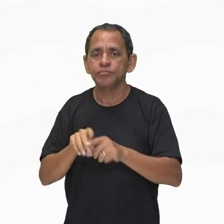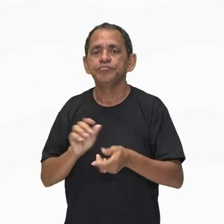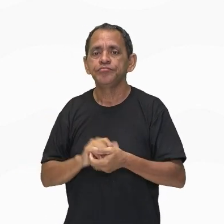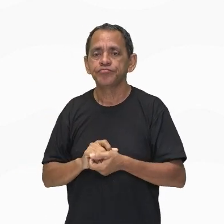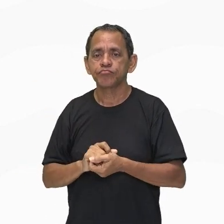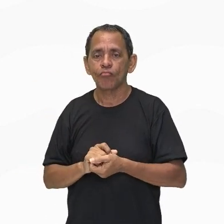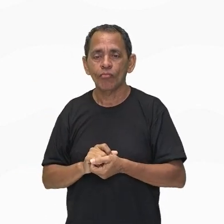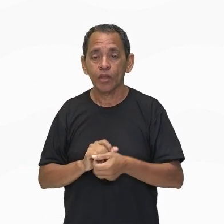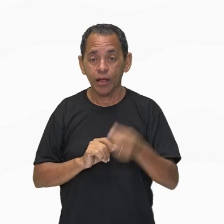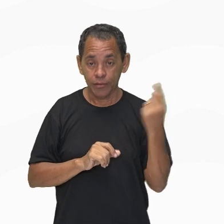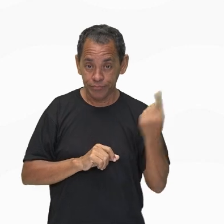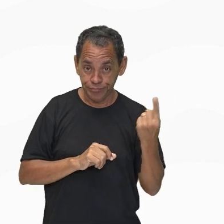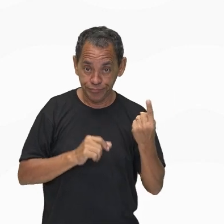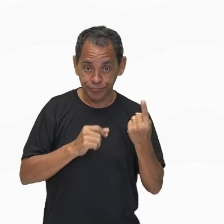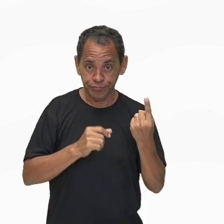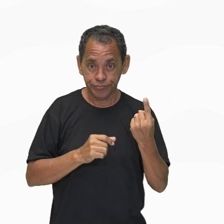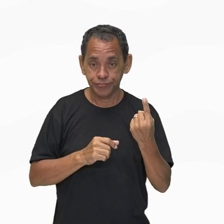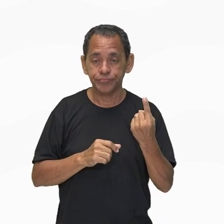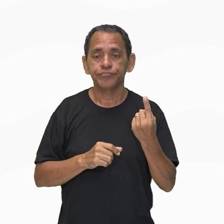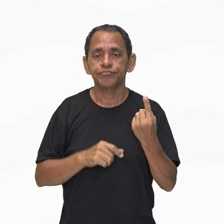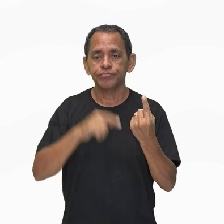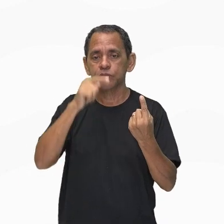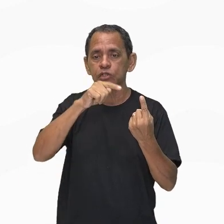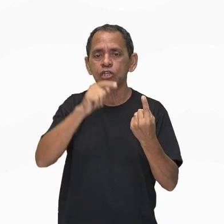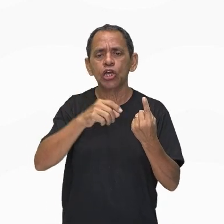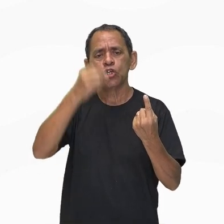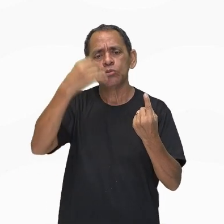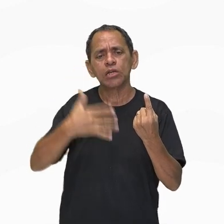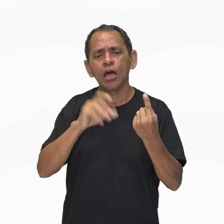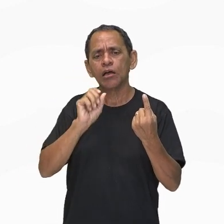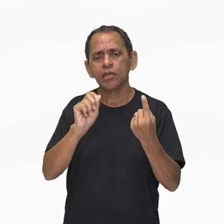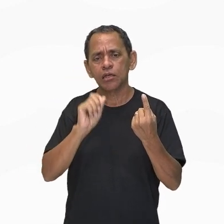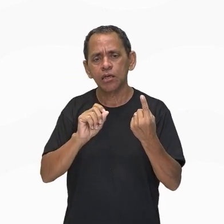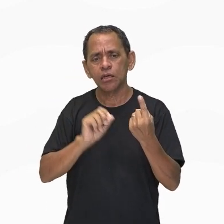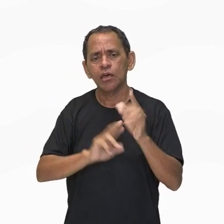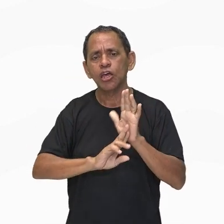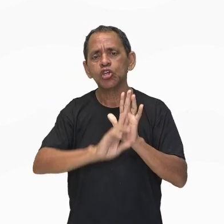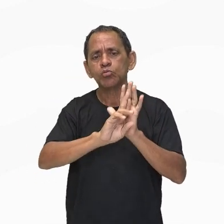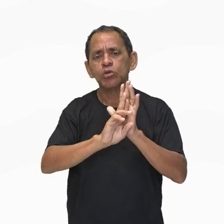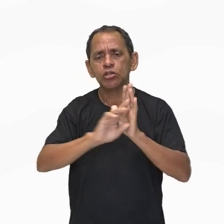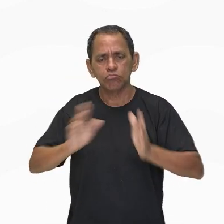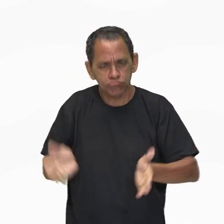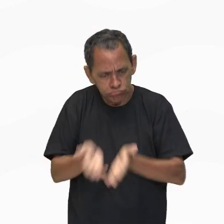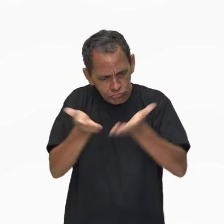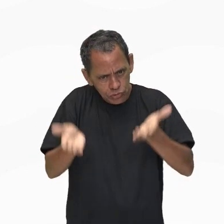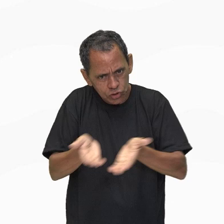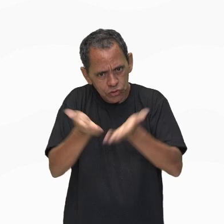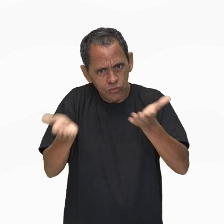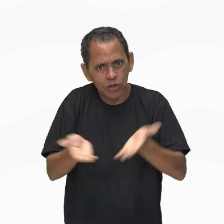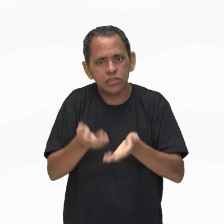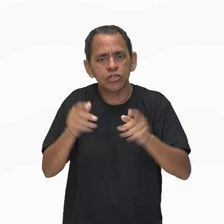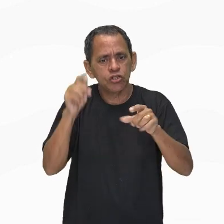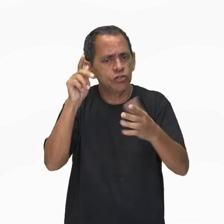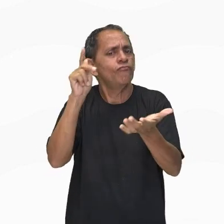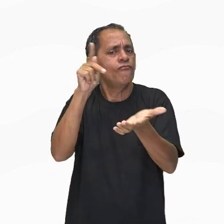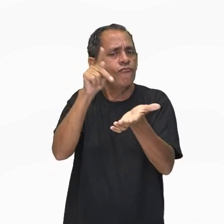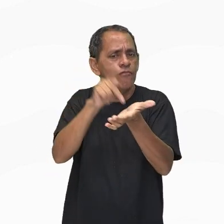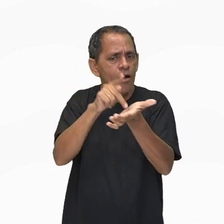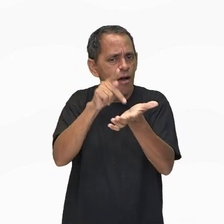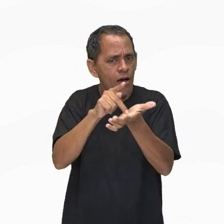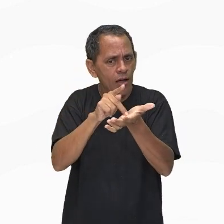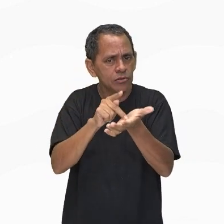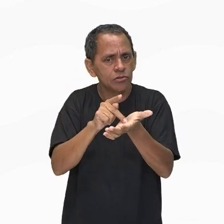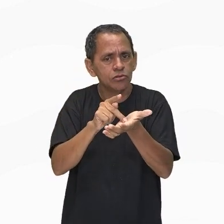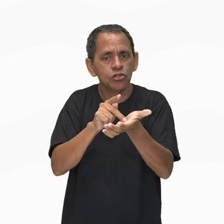intrínseca, ela vai dizer respeito àquela motivação mais genuína, onde